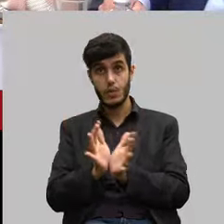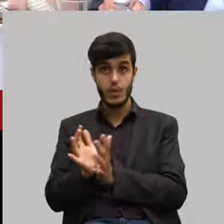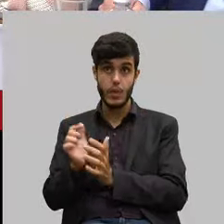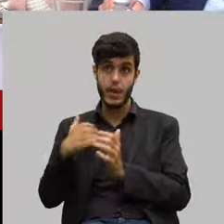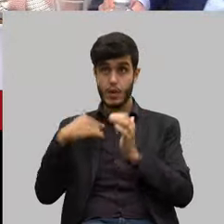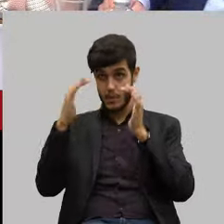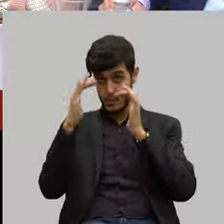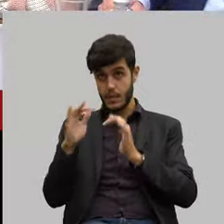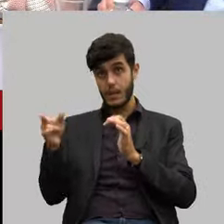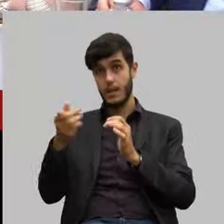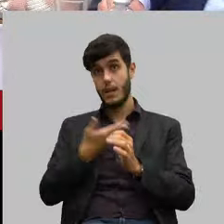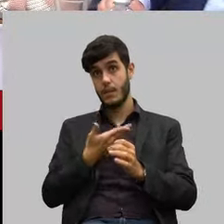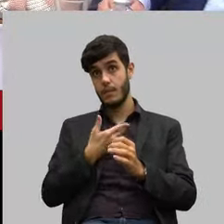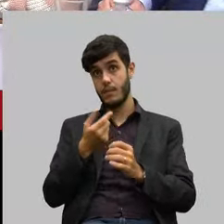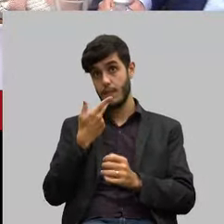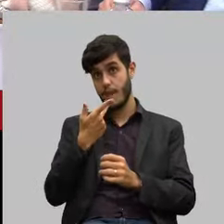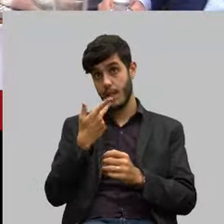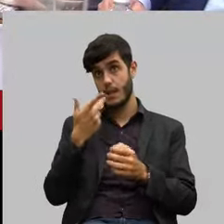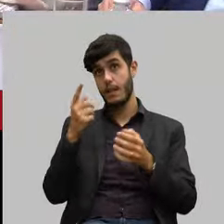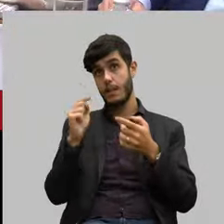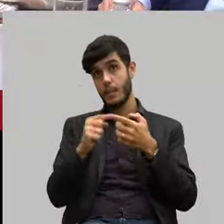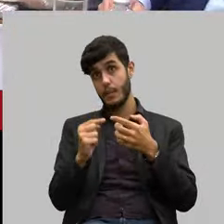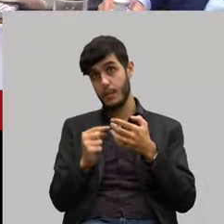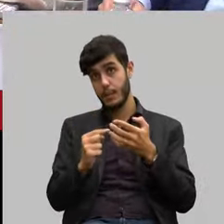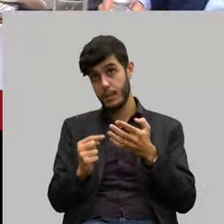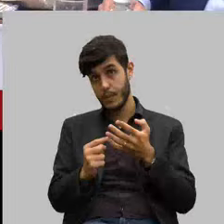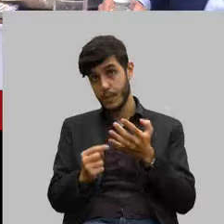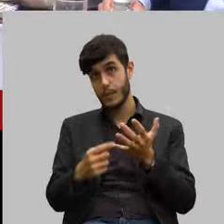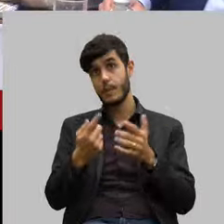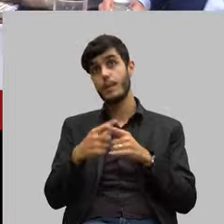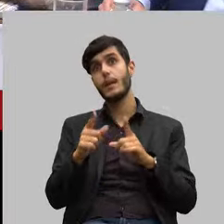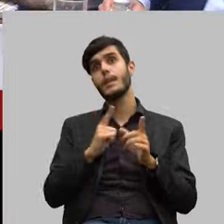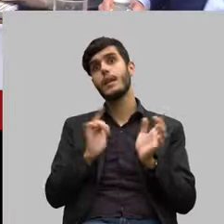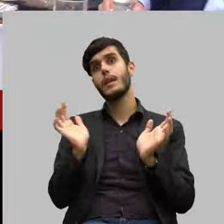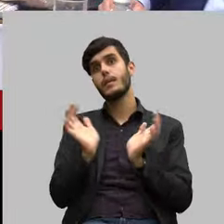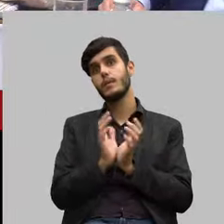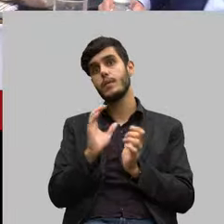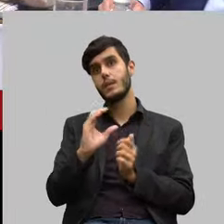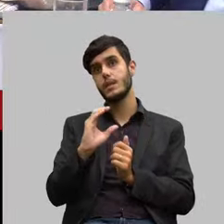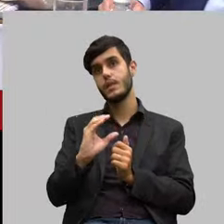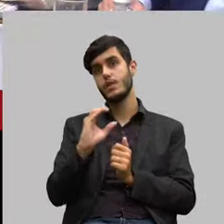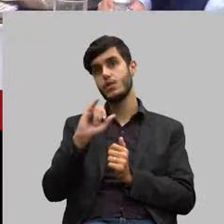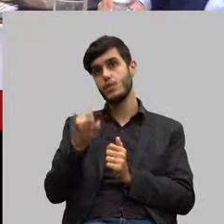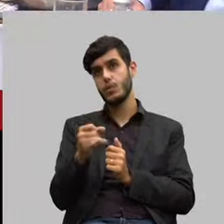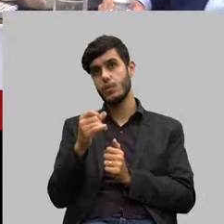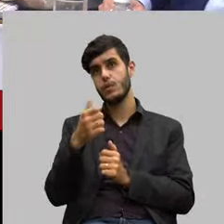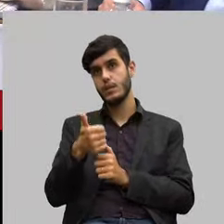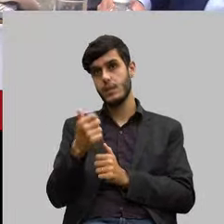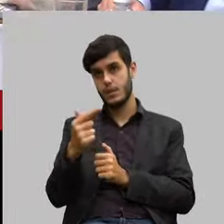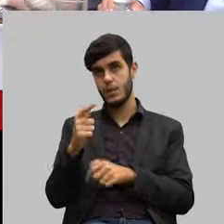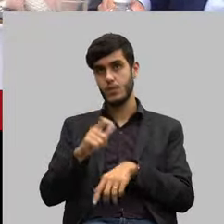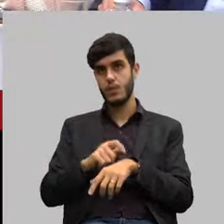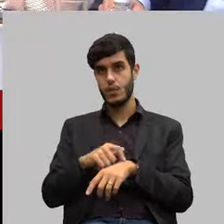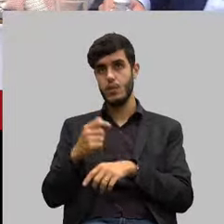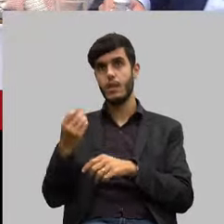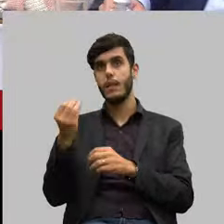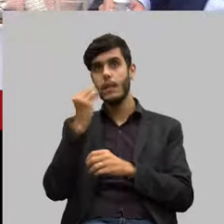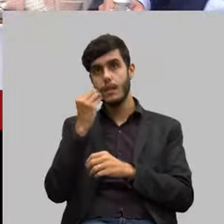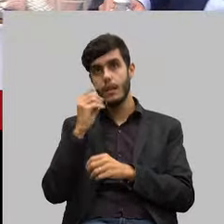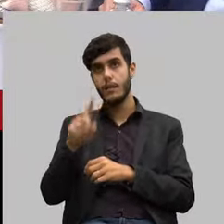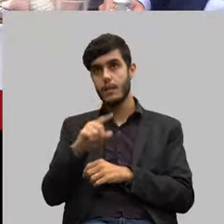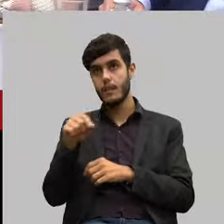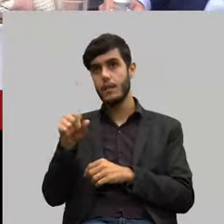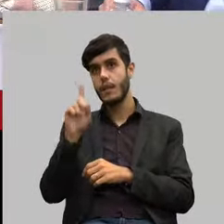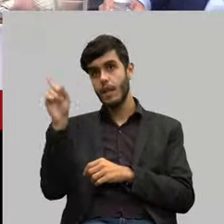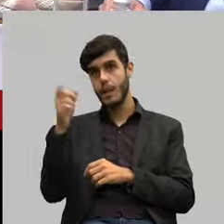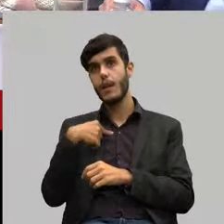eu não vou eu não vou listar mas como a gente tem uma comissão de ccj às 17 horas em que eu pretendo obstruir então lá eu vou listar e